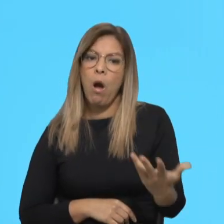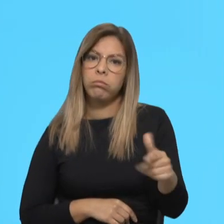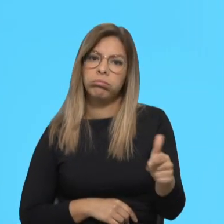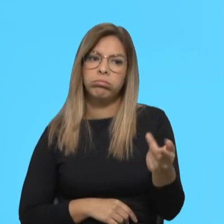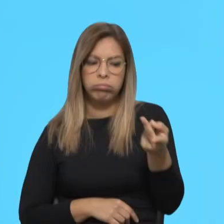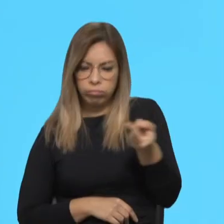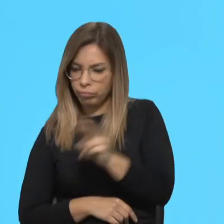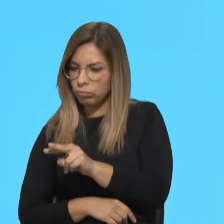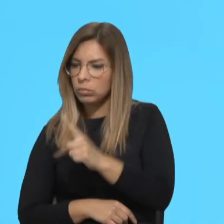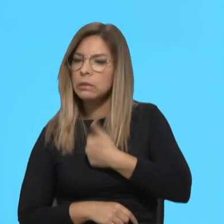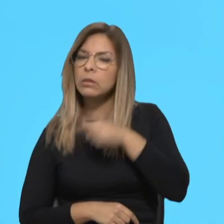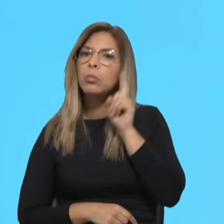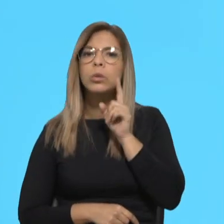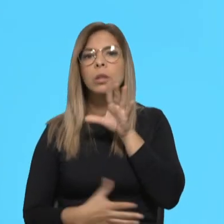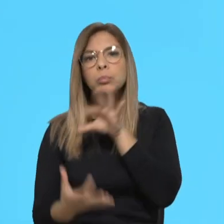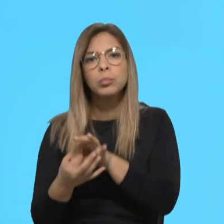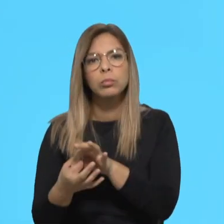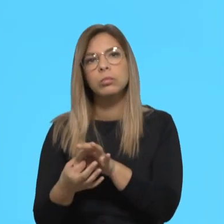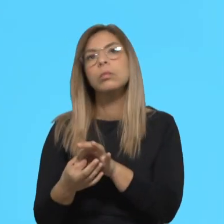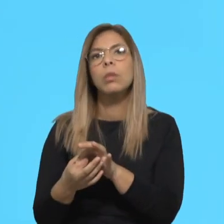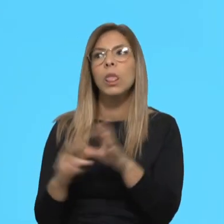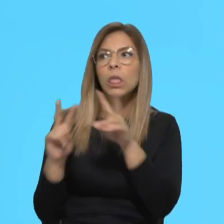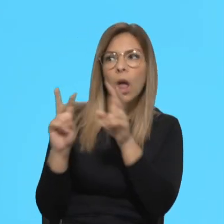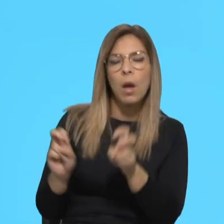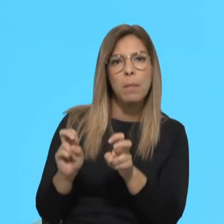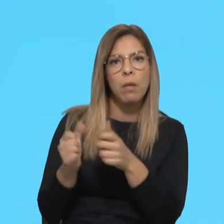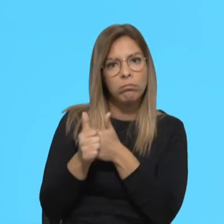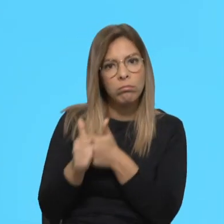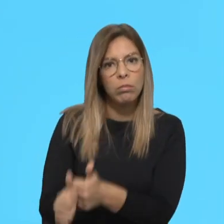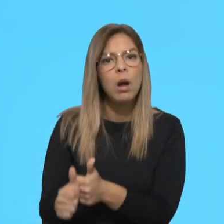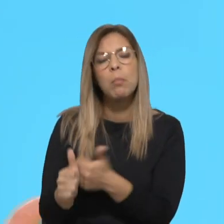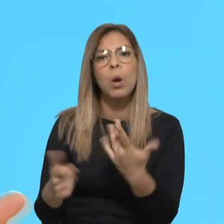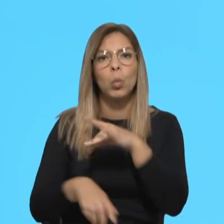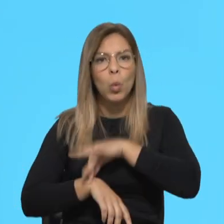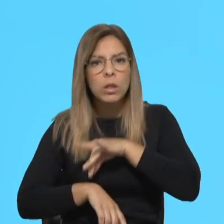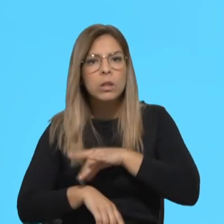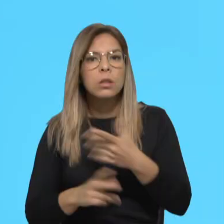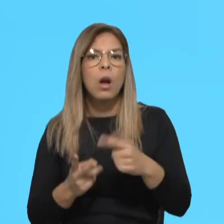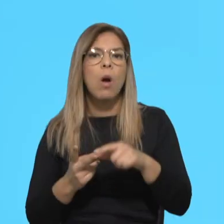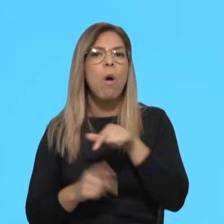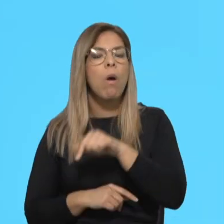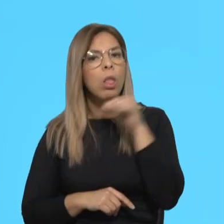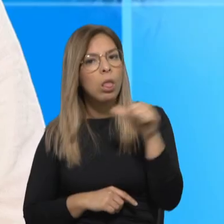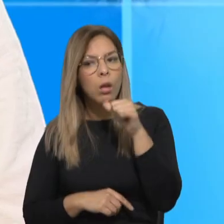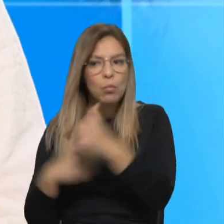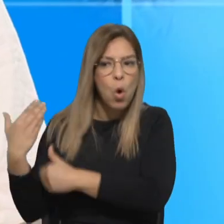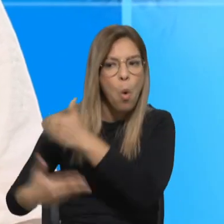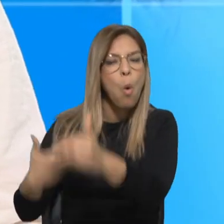calendário essencial, este tema da fragilidade, da doença, e desde logo, desde o documento que proclamou este jubileu?